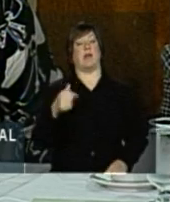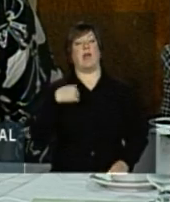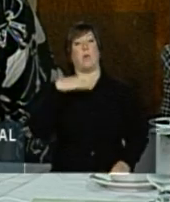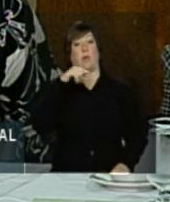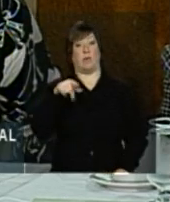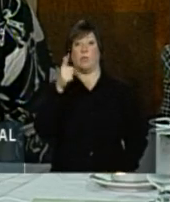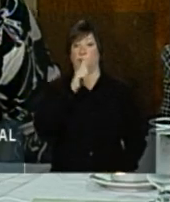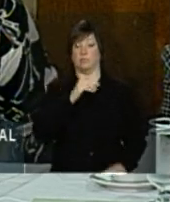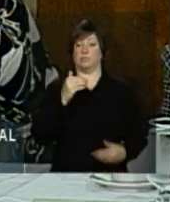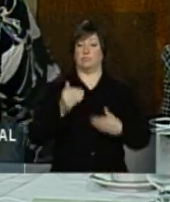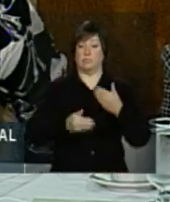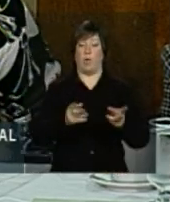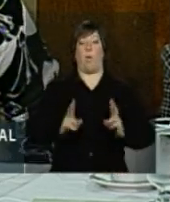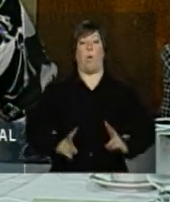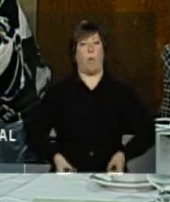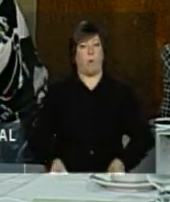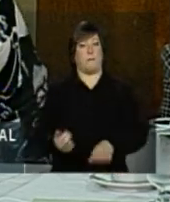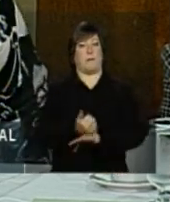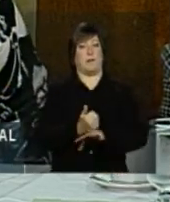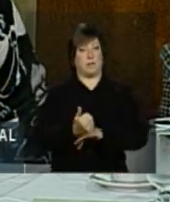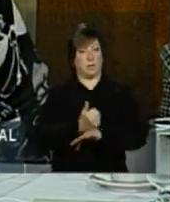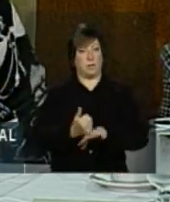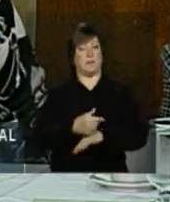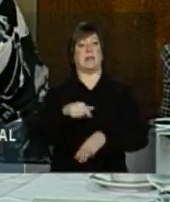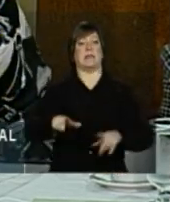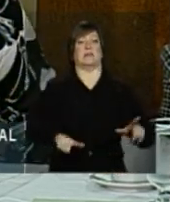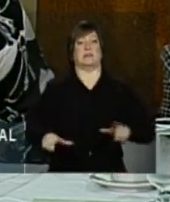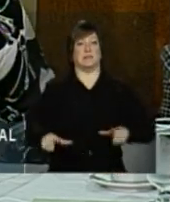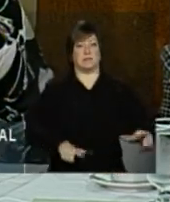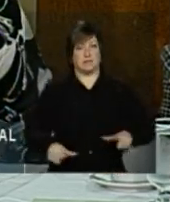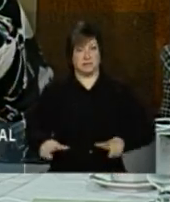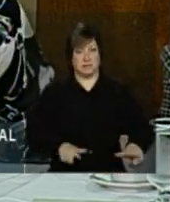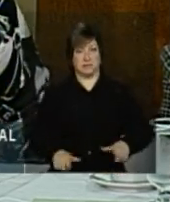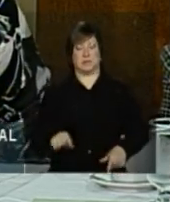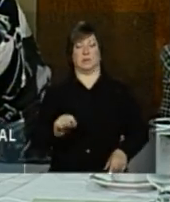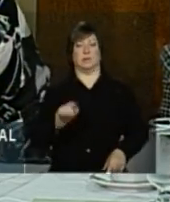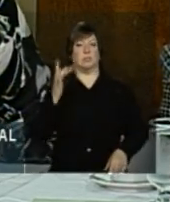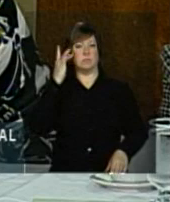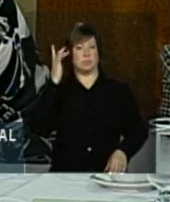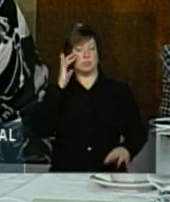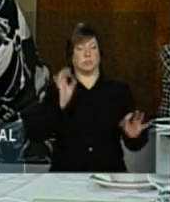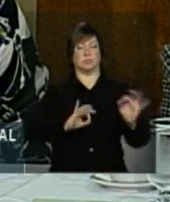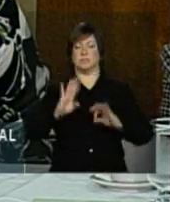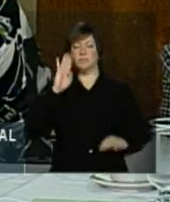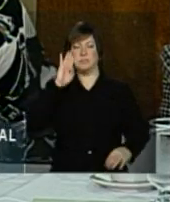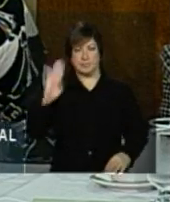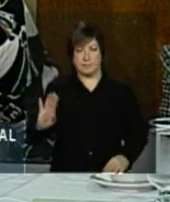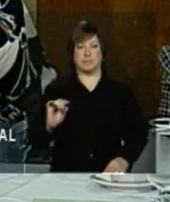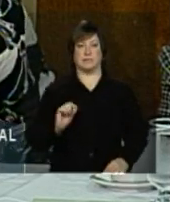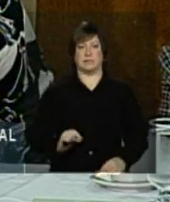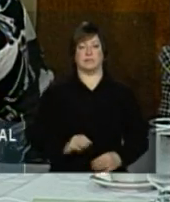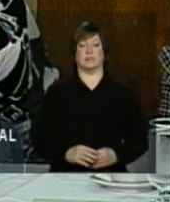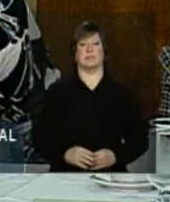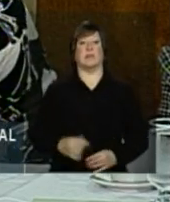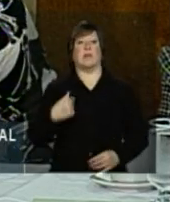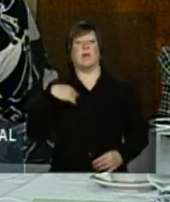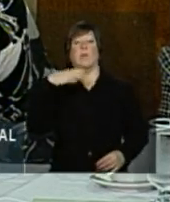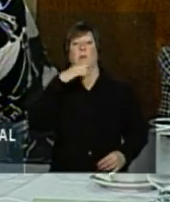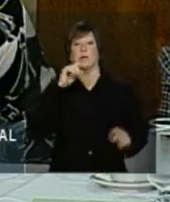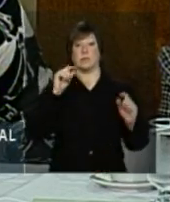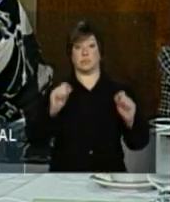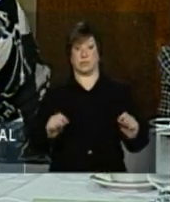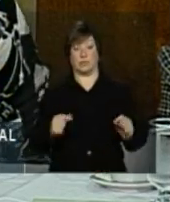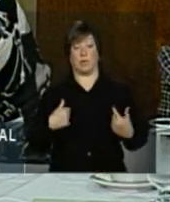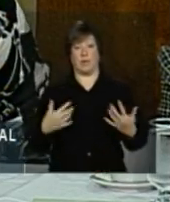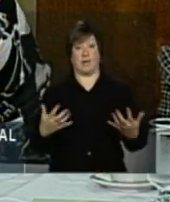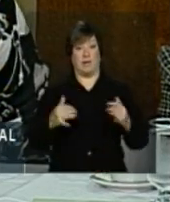da gente continuar também aperfeiçoando essa ação que é uma ação estruturante estratégica fundamental eh eu acho que queria